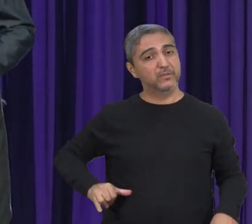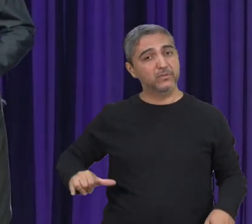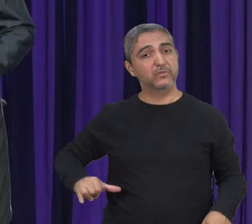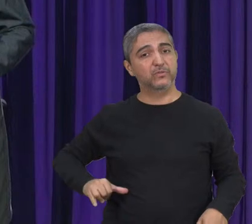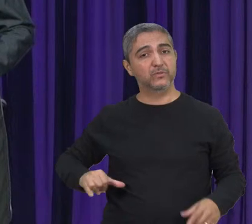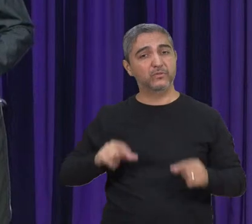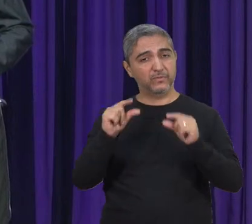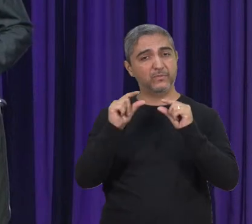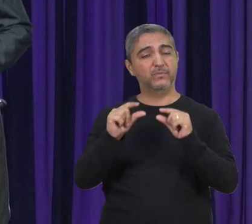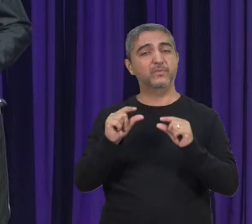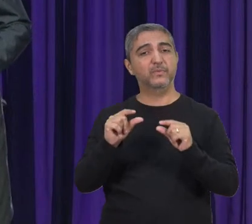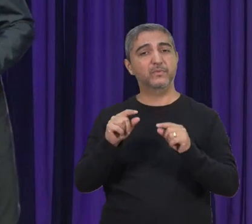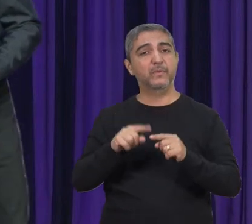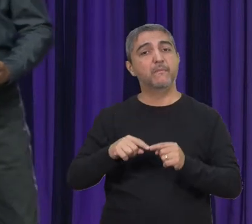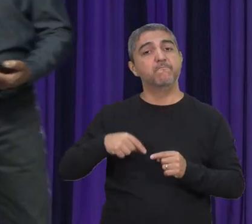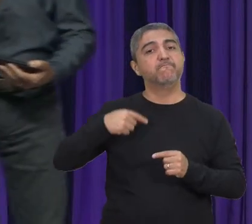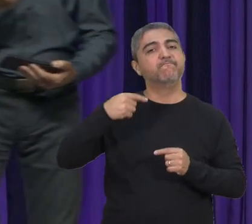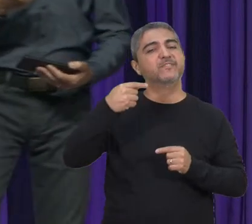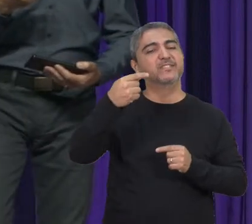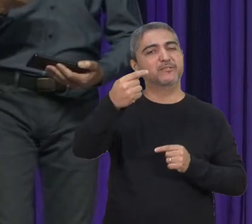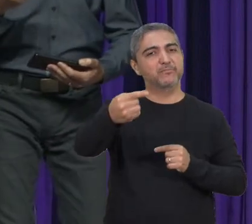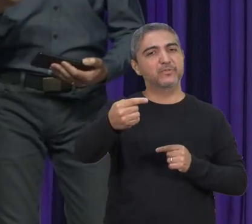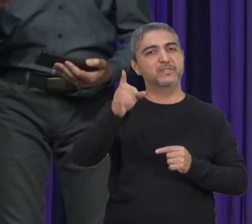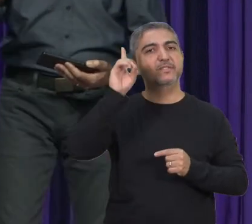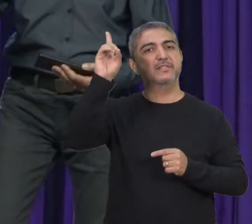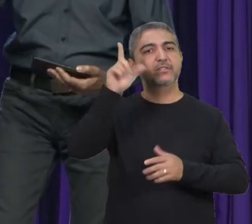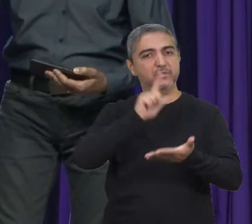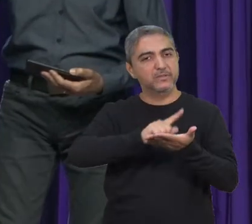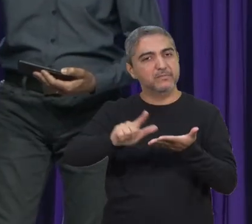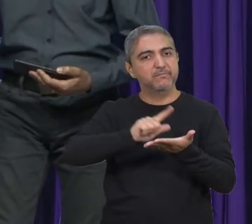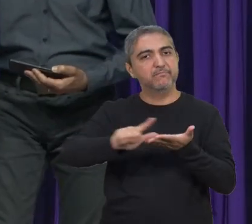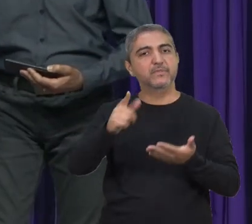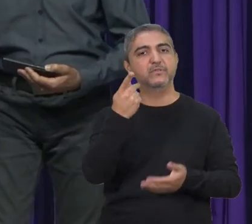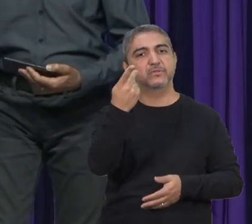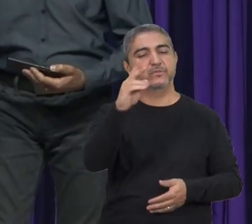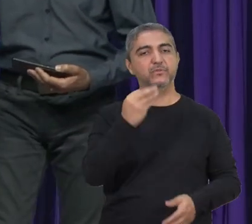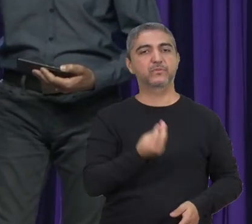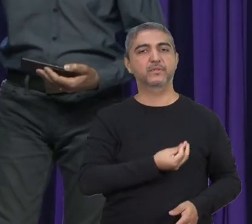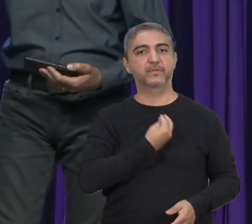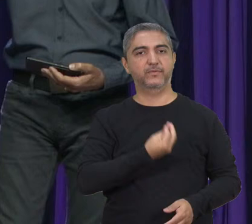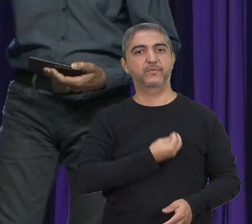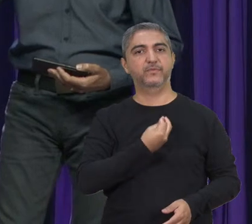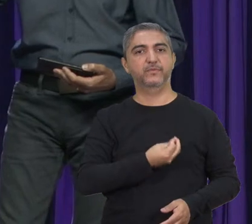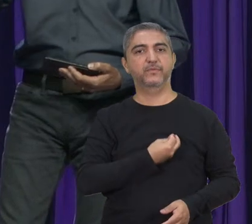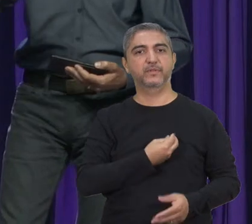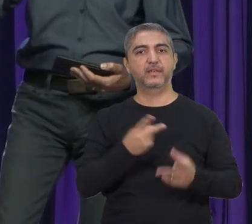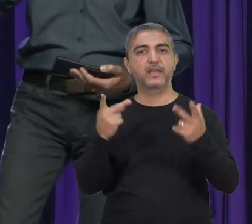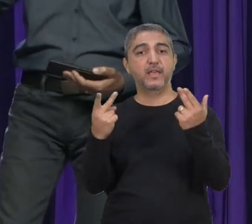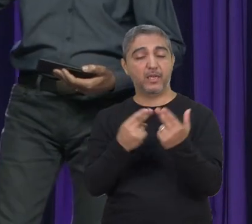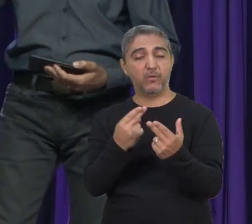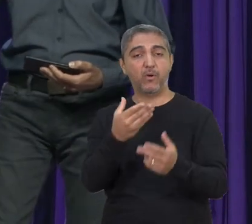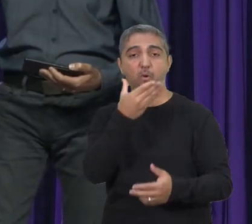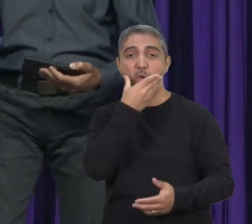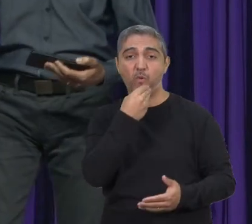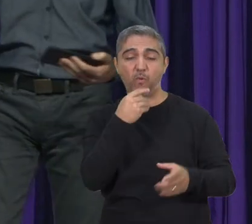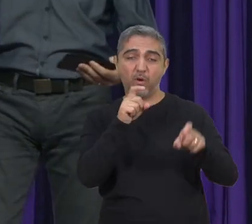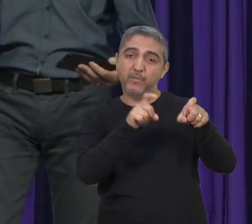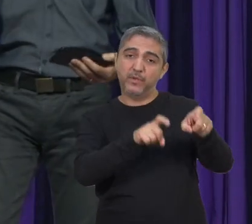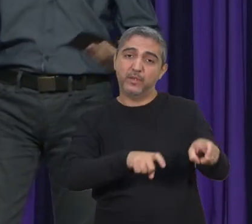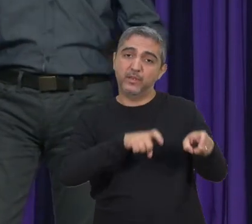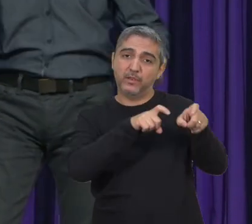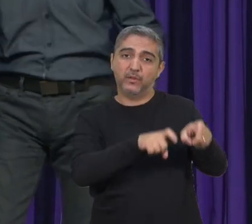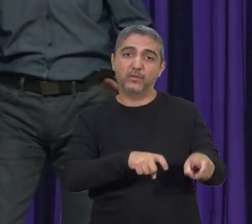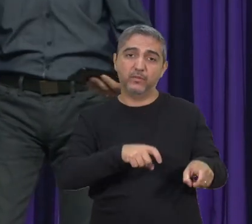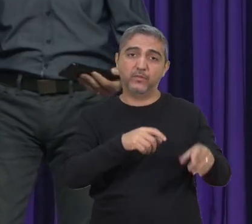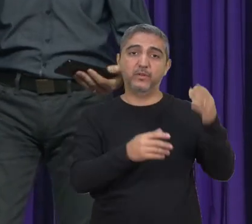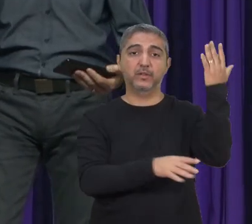doer. É como o que cuida da parreira, ao longo do ano ele vai ter que